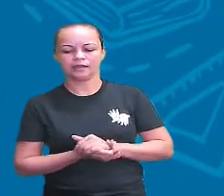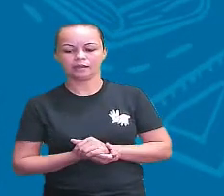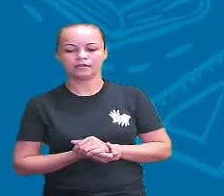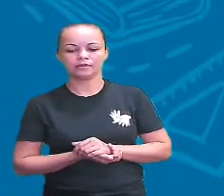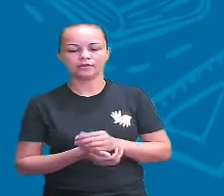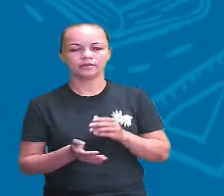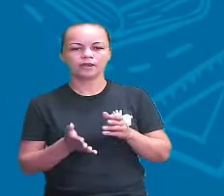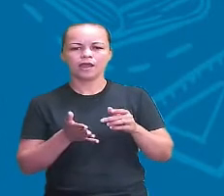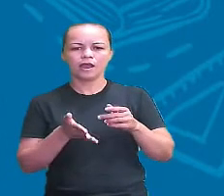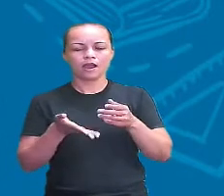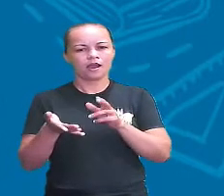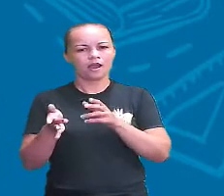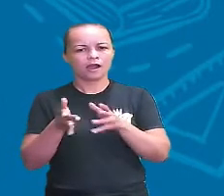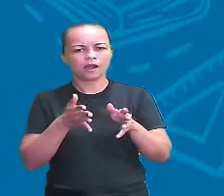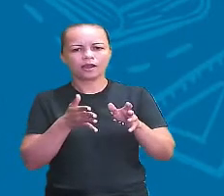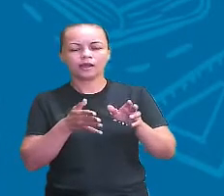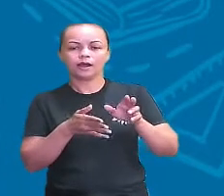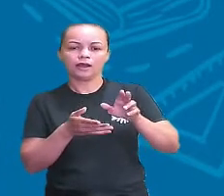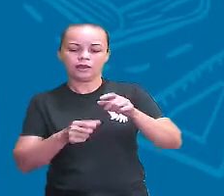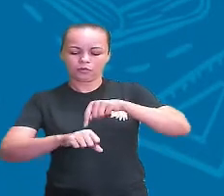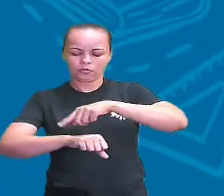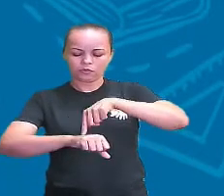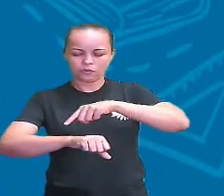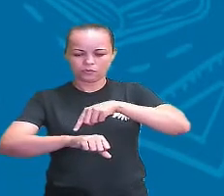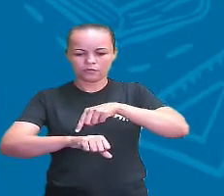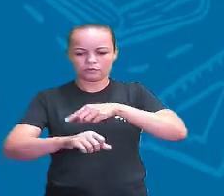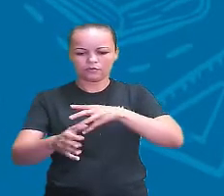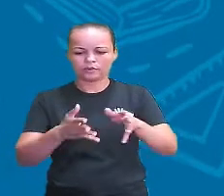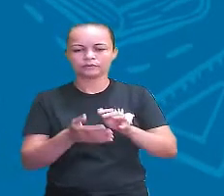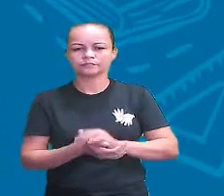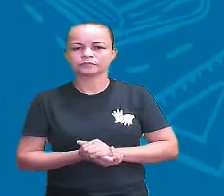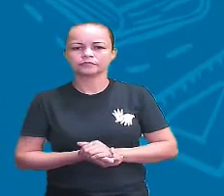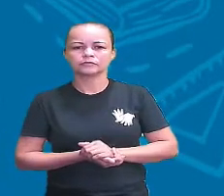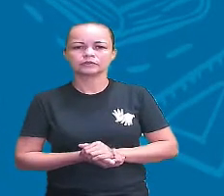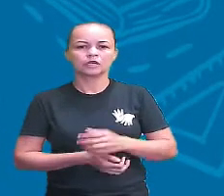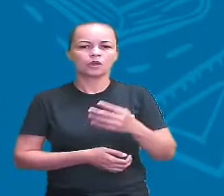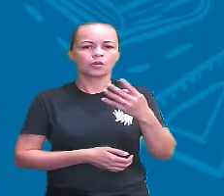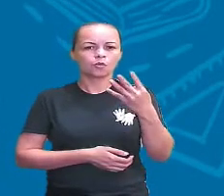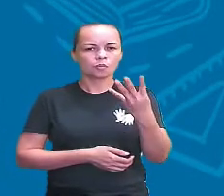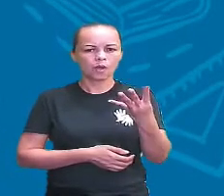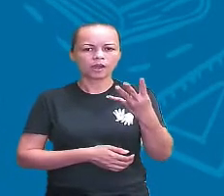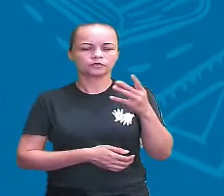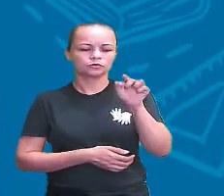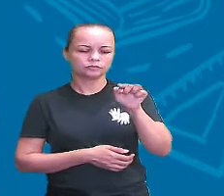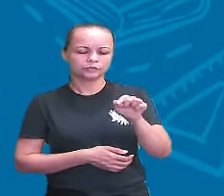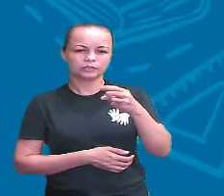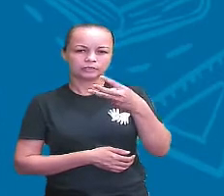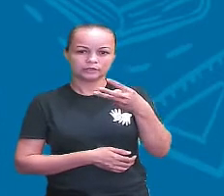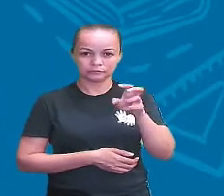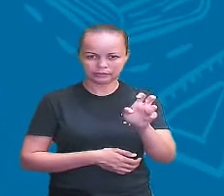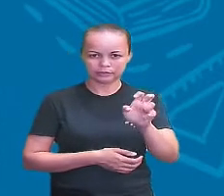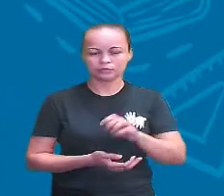4:30, ou it's 4:35, sorry, 4:35. Agora a gente tem a outra